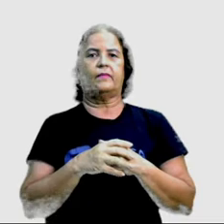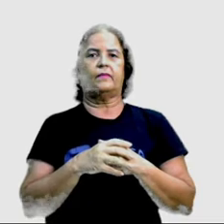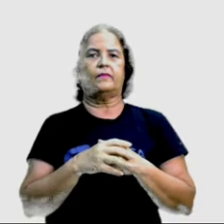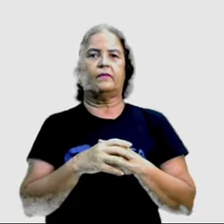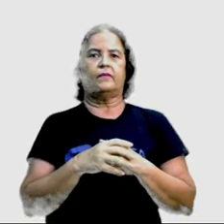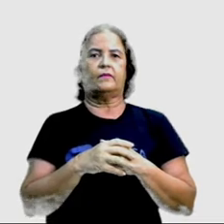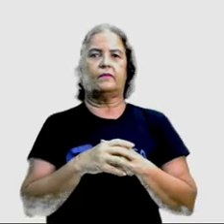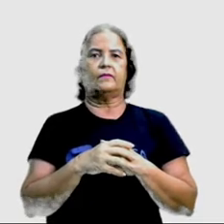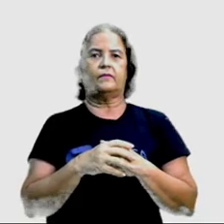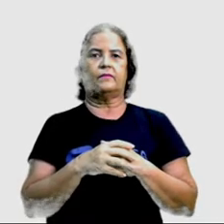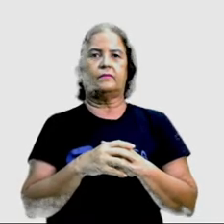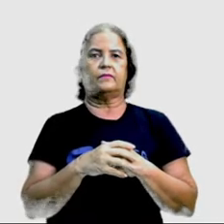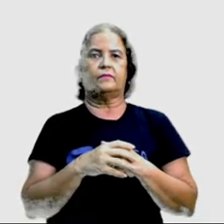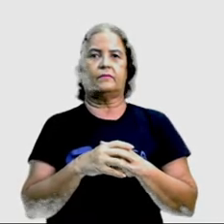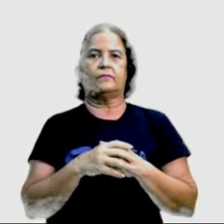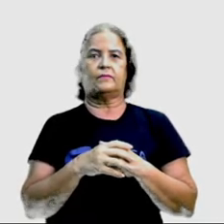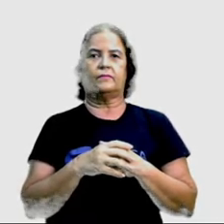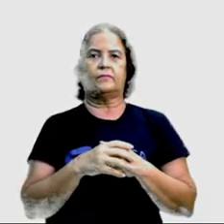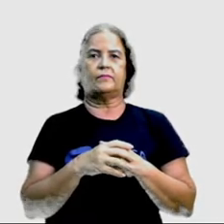ok?